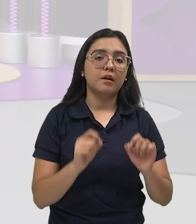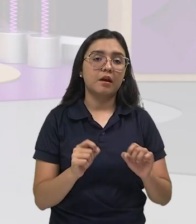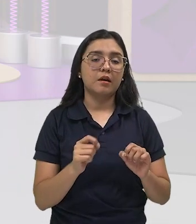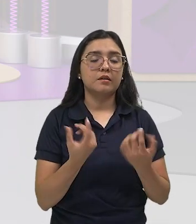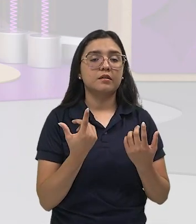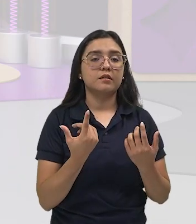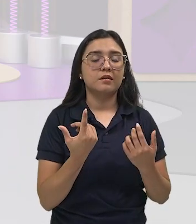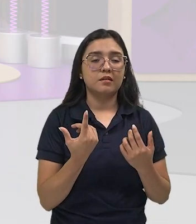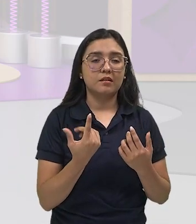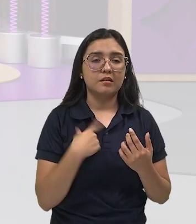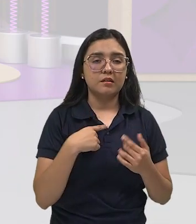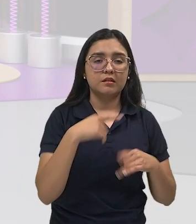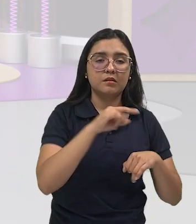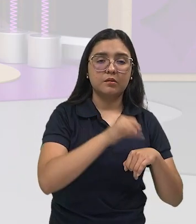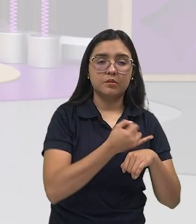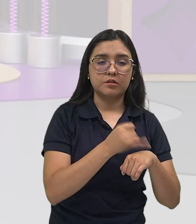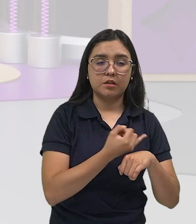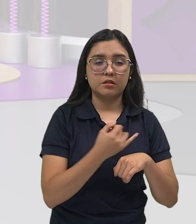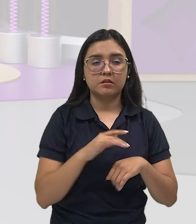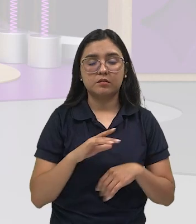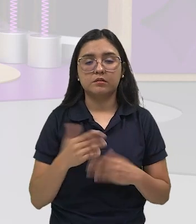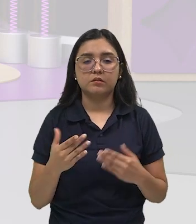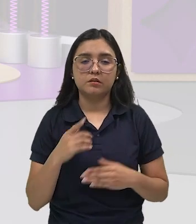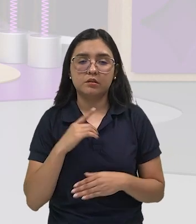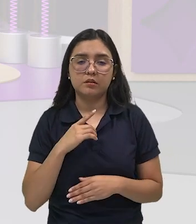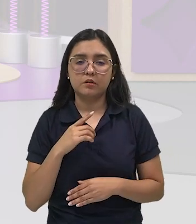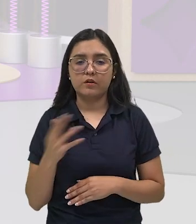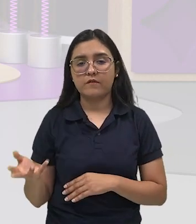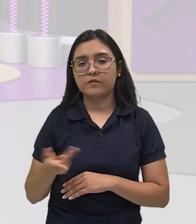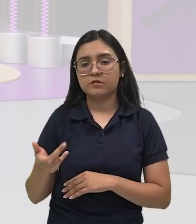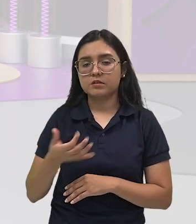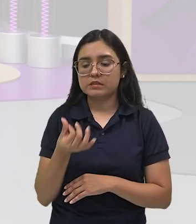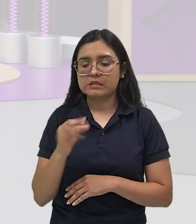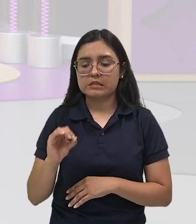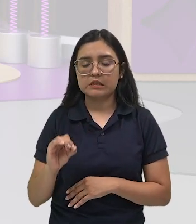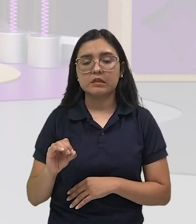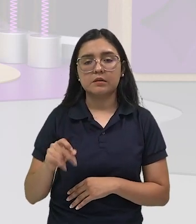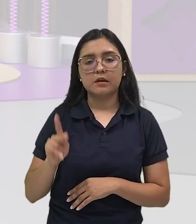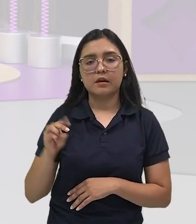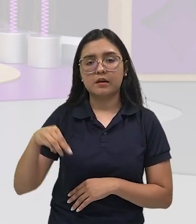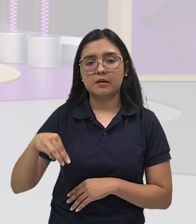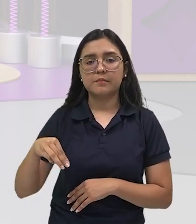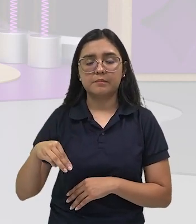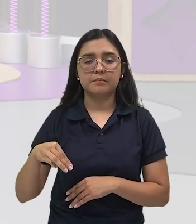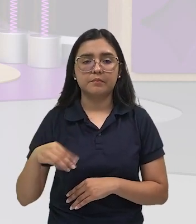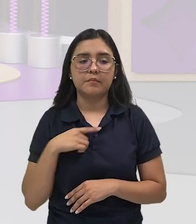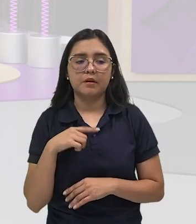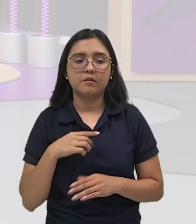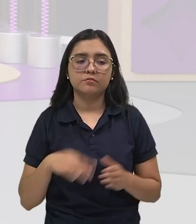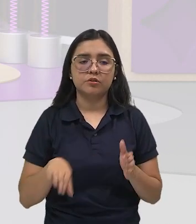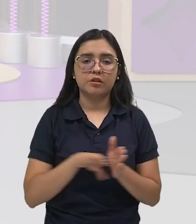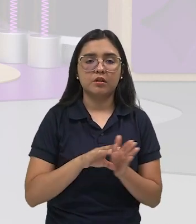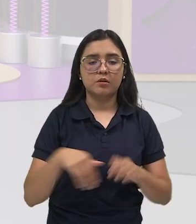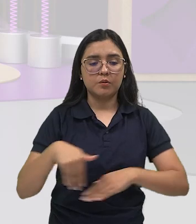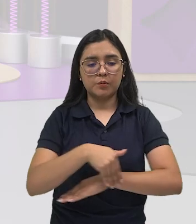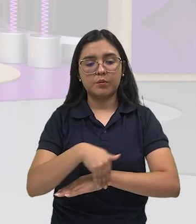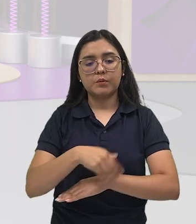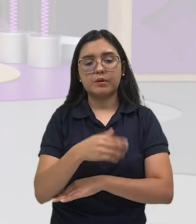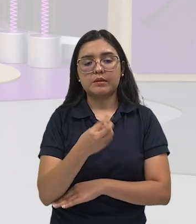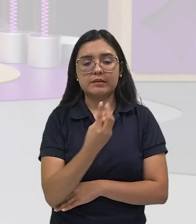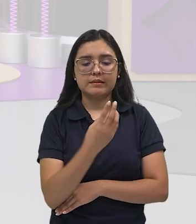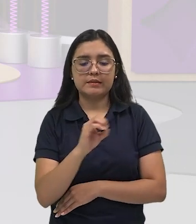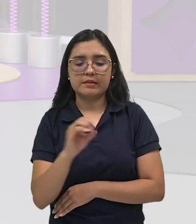beleza? Eu estou a 60 para vencer um determinado percurso, que nós sabemos que é mais de 300 quilômetros. Se eu